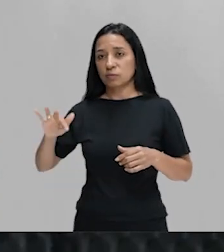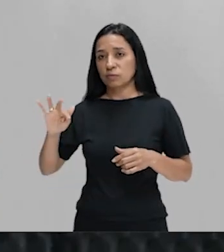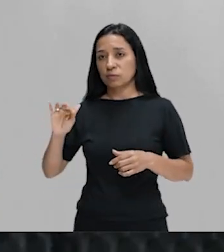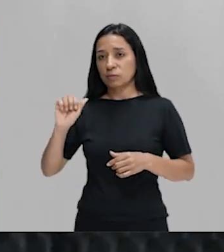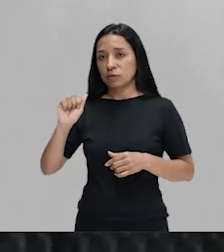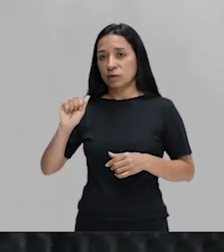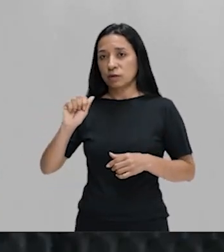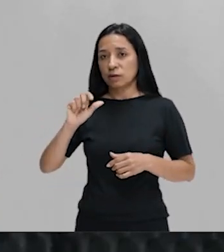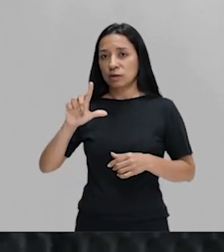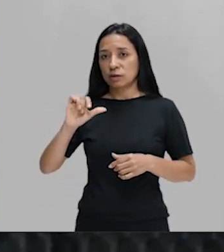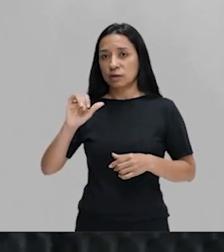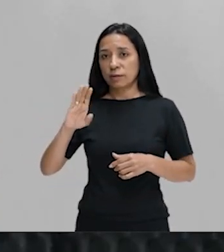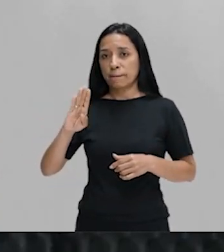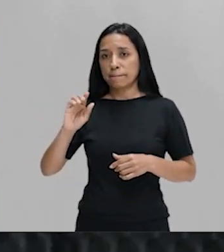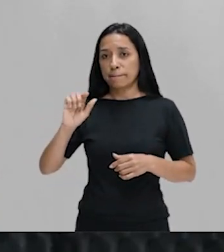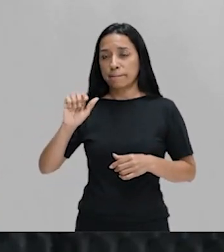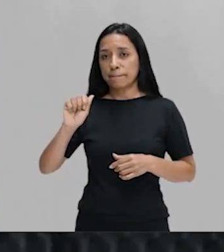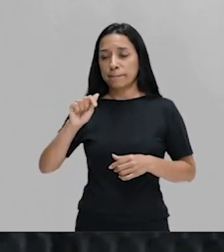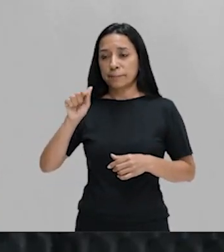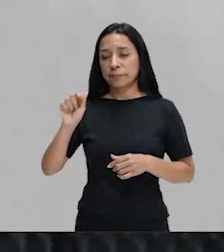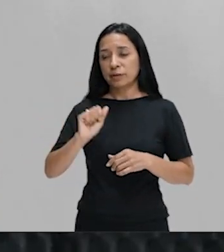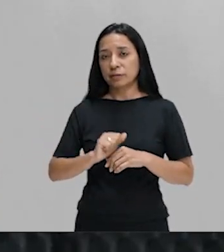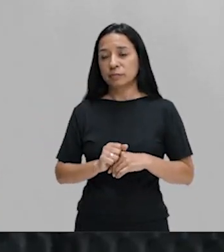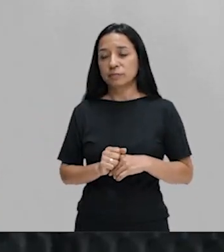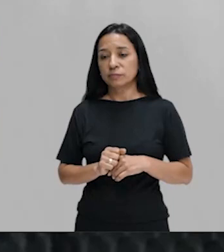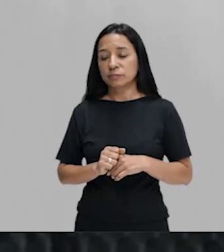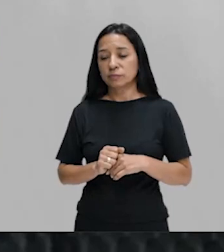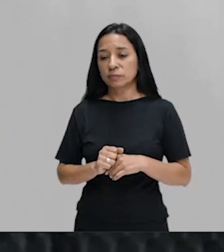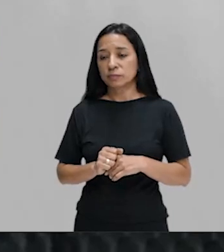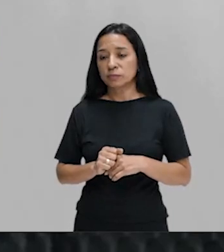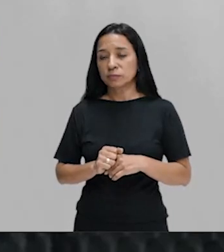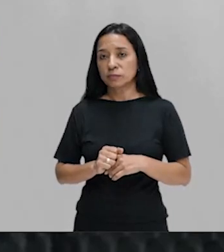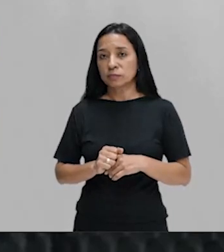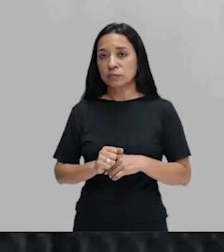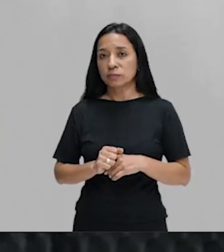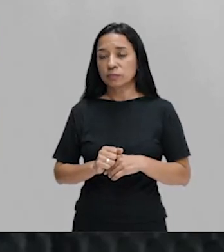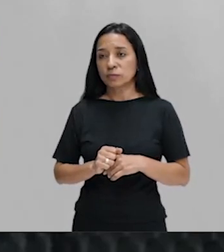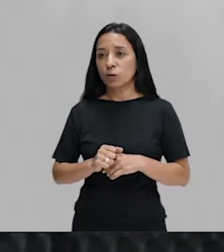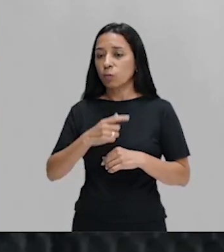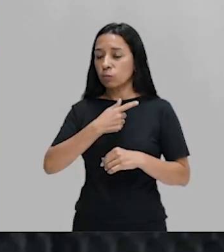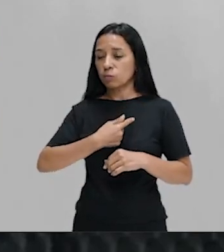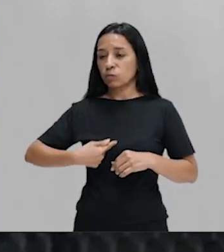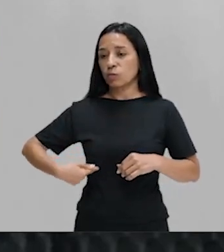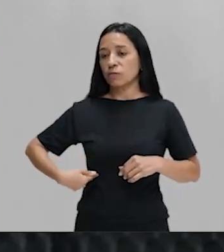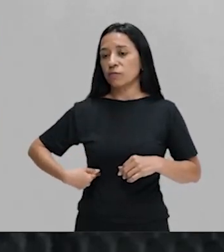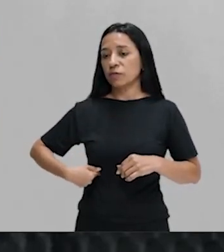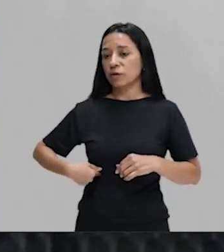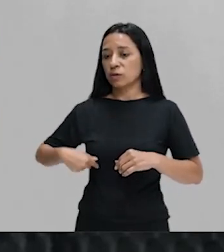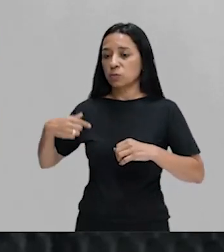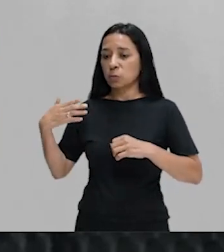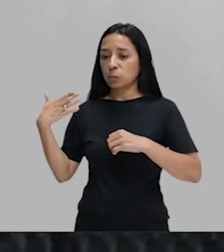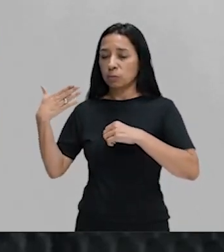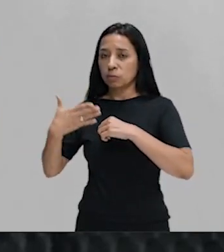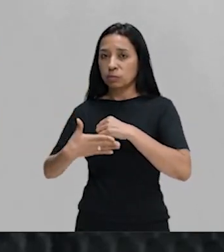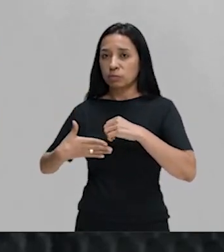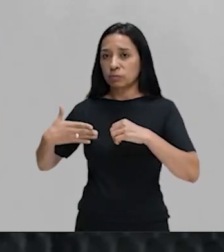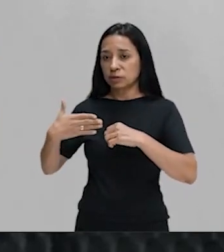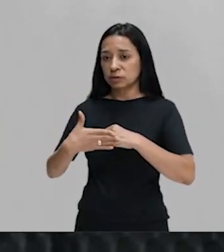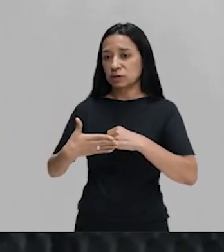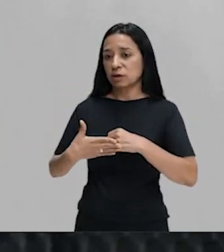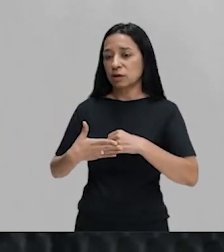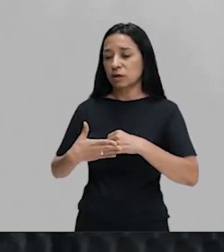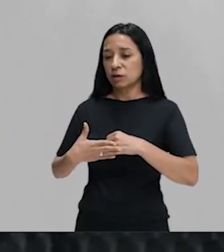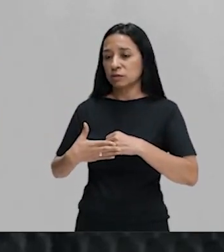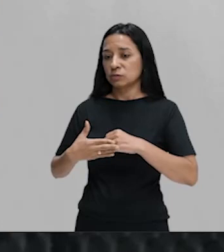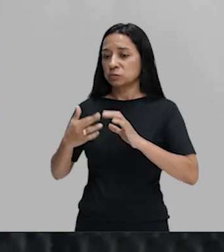fundamentalista islâmico que ocupava o Afeganistão nesse momento. O Afeganistão era governado pelo regime